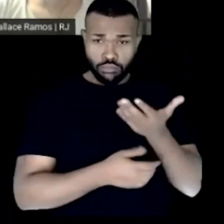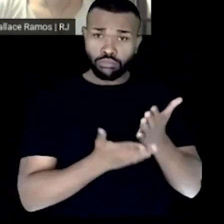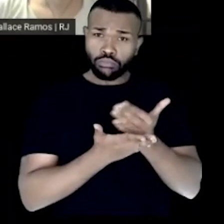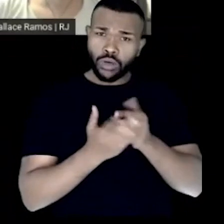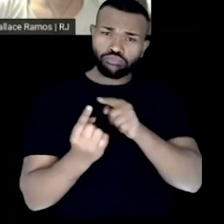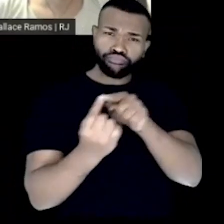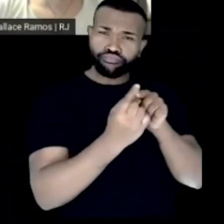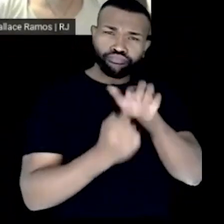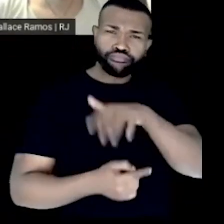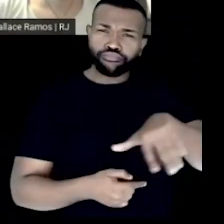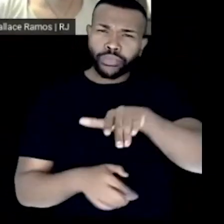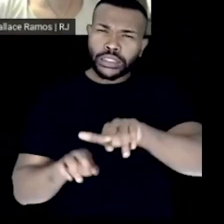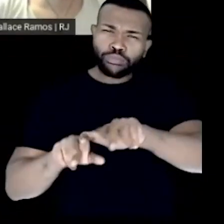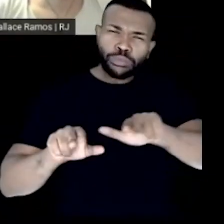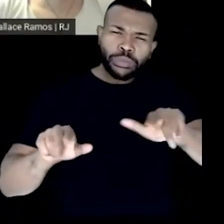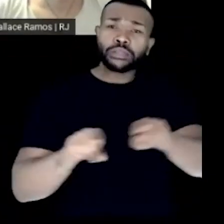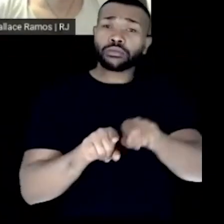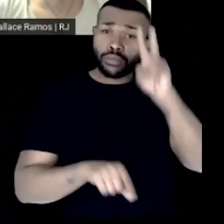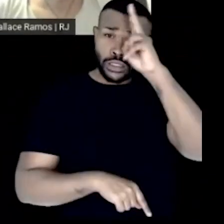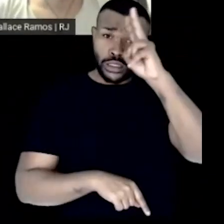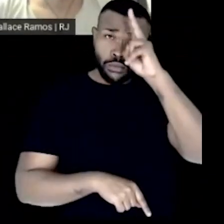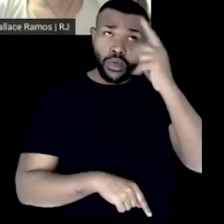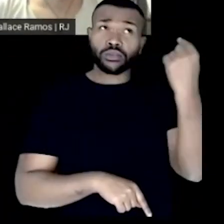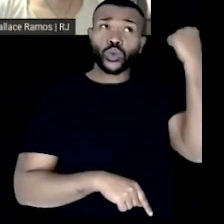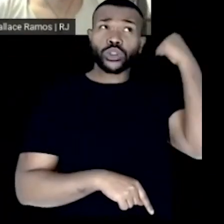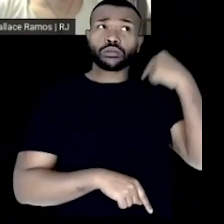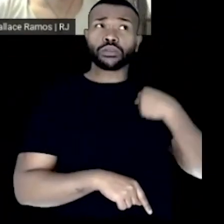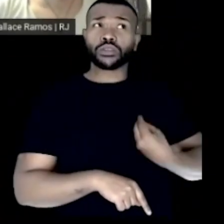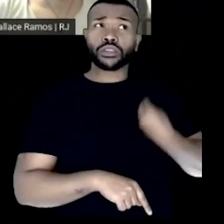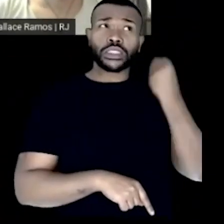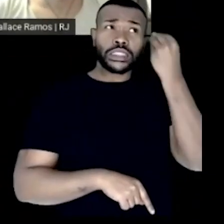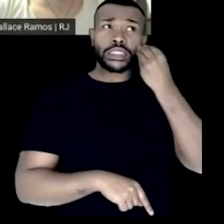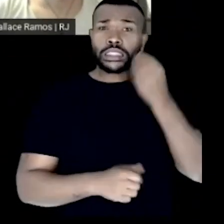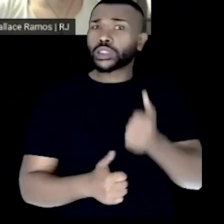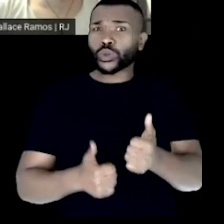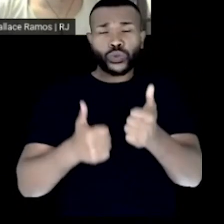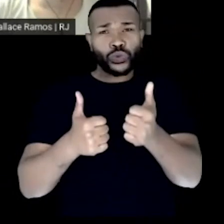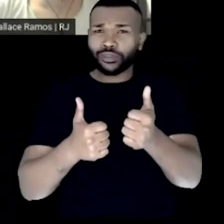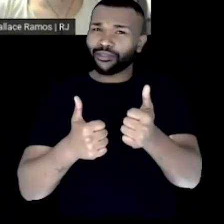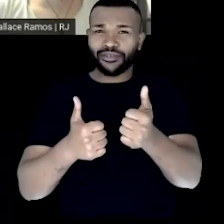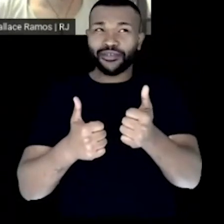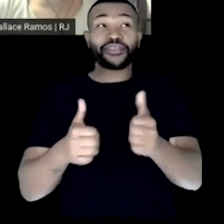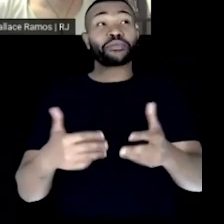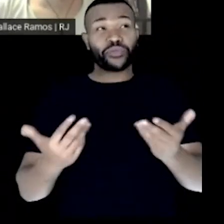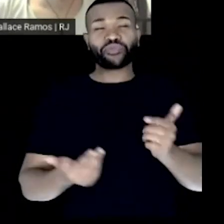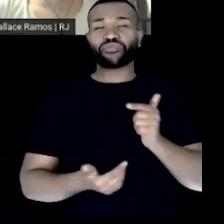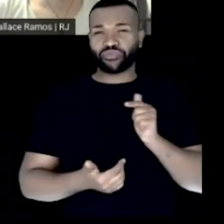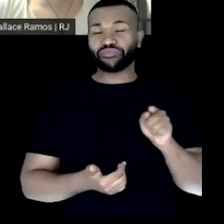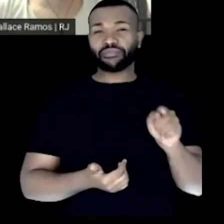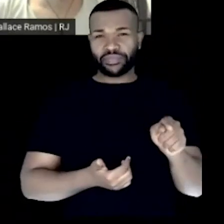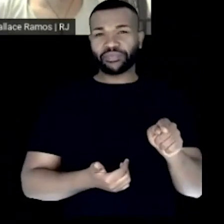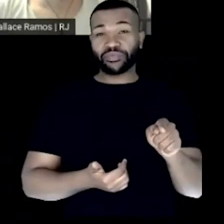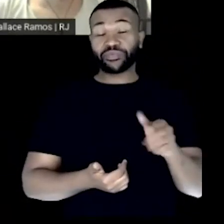era que fosse um livro que conversasse com a Luísa do passado, e lembrasse ela de certas coisas, e dissesse, tá tudo bem.